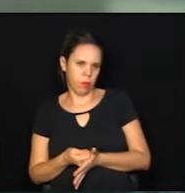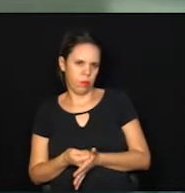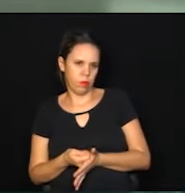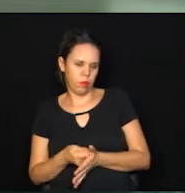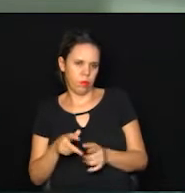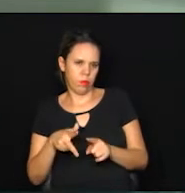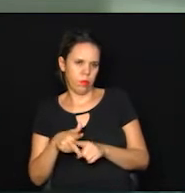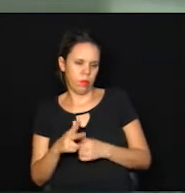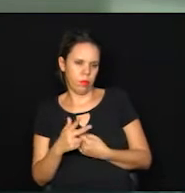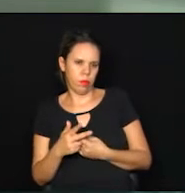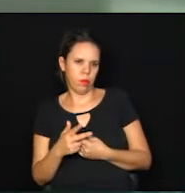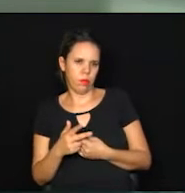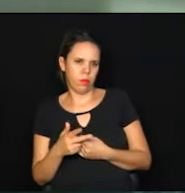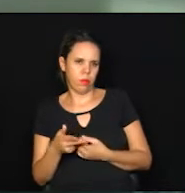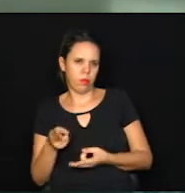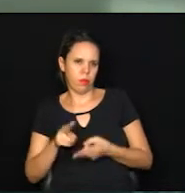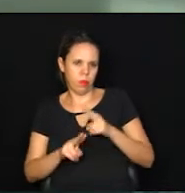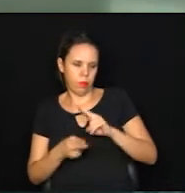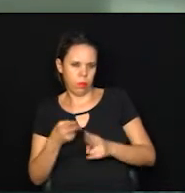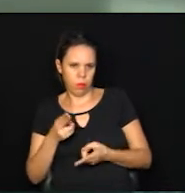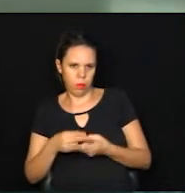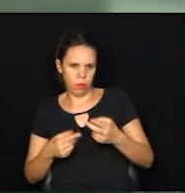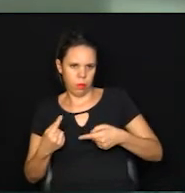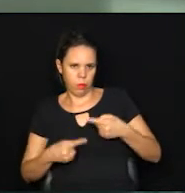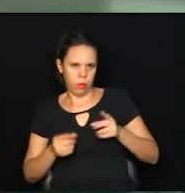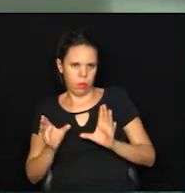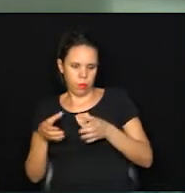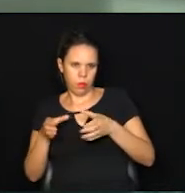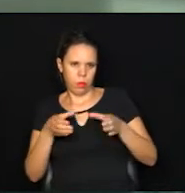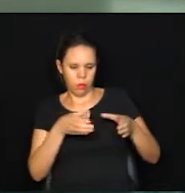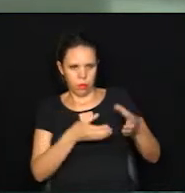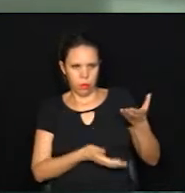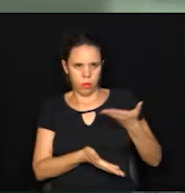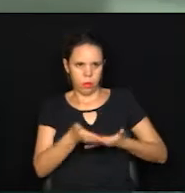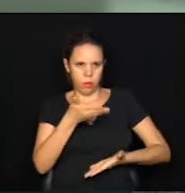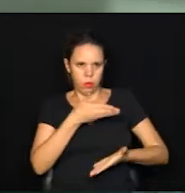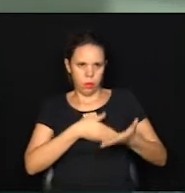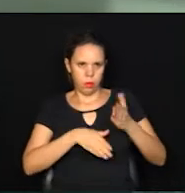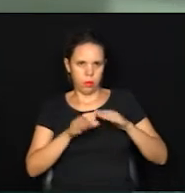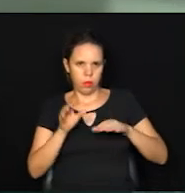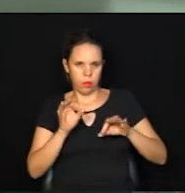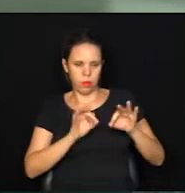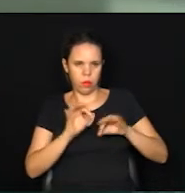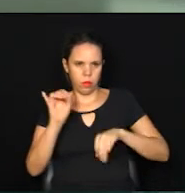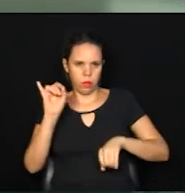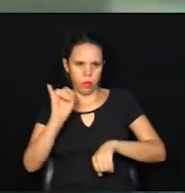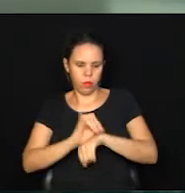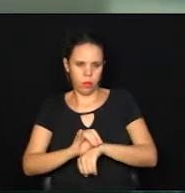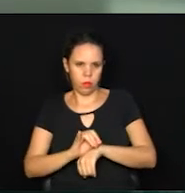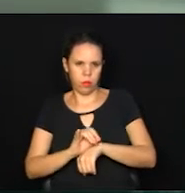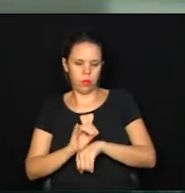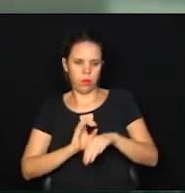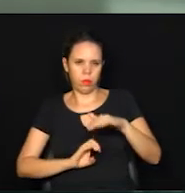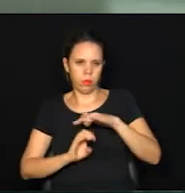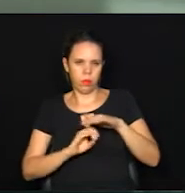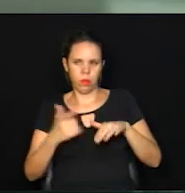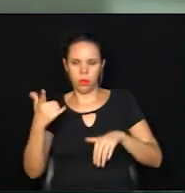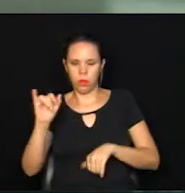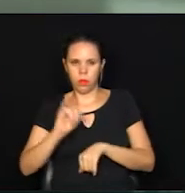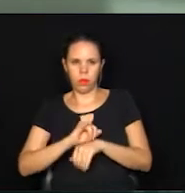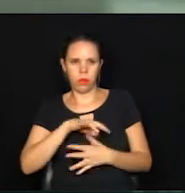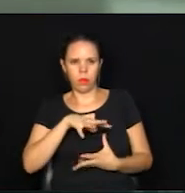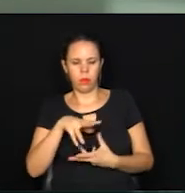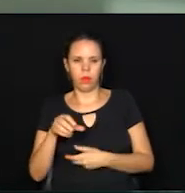conserto político coletivo, envolvendo organizações internacionais, envolvendo a Organização Mundial